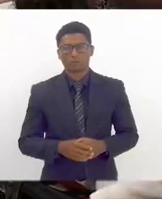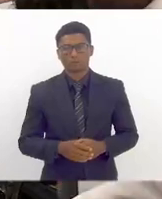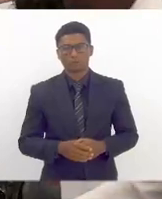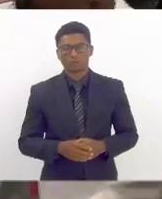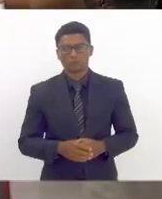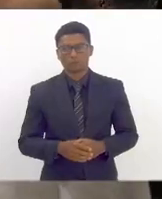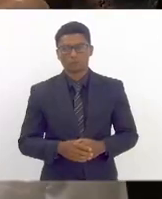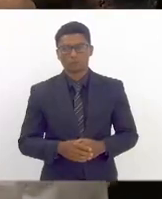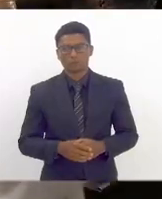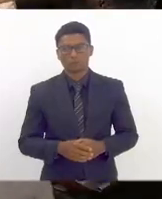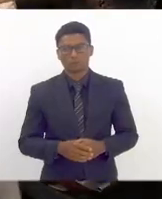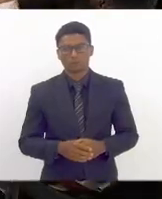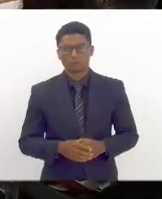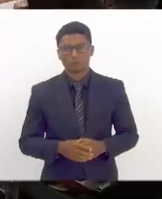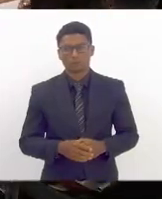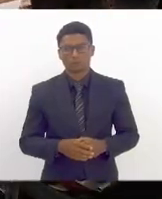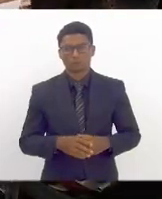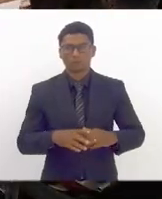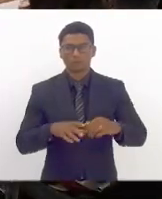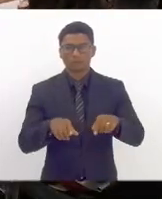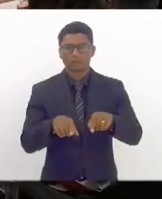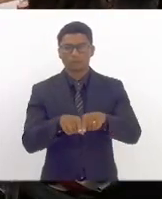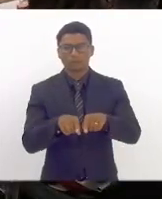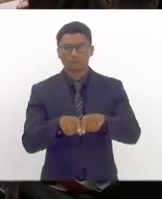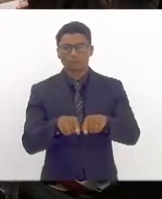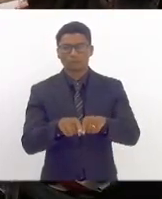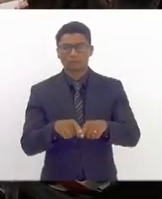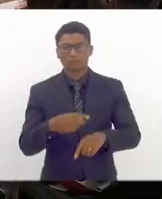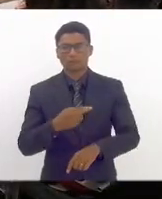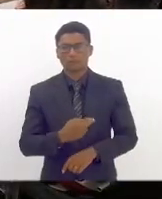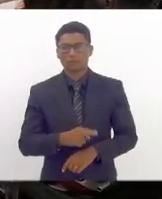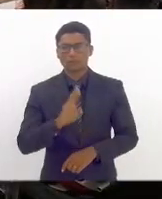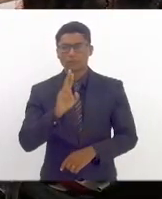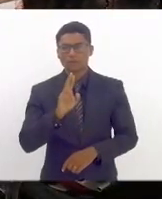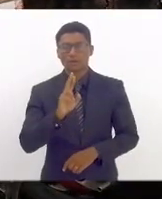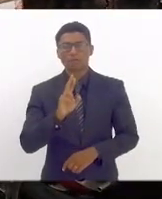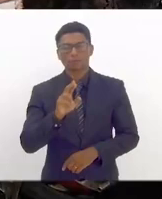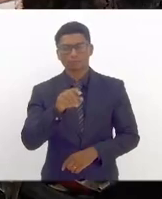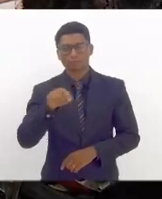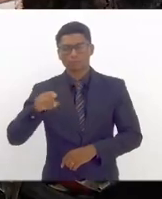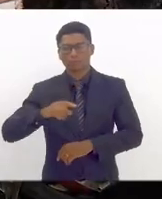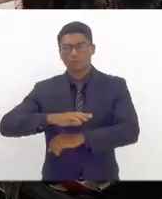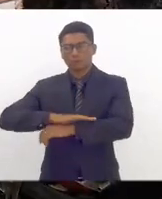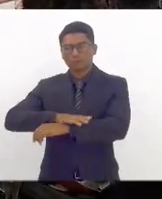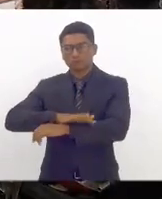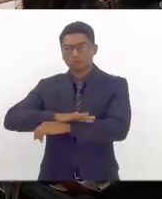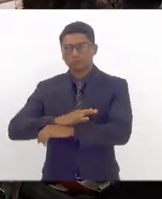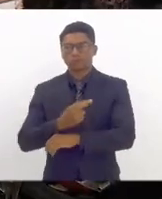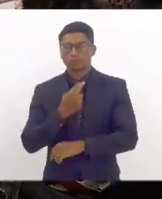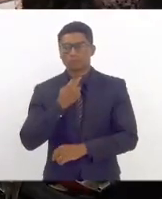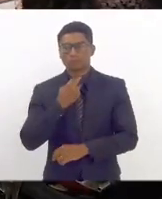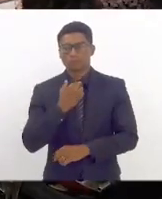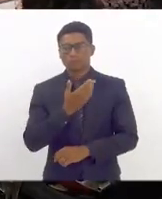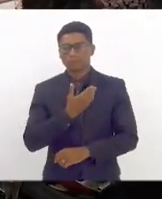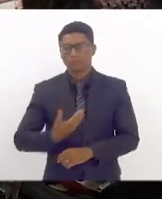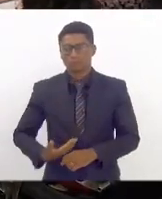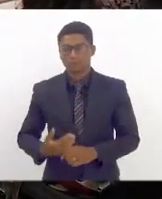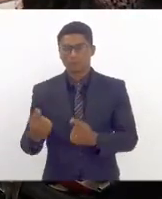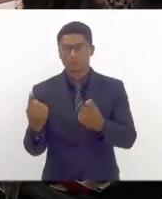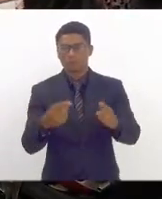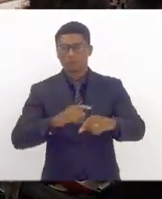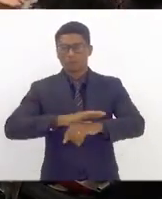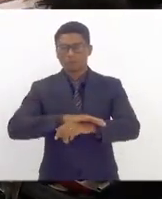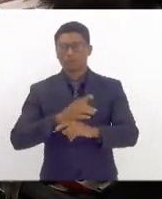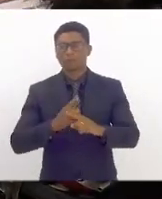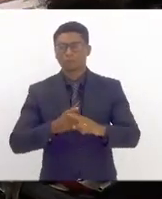aí nós não podemos deixar que a nossa religião seria vilipendiada pelo poder público porque